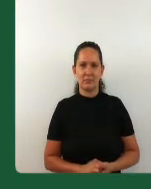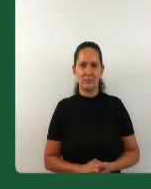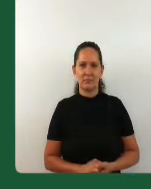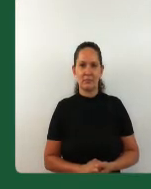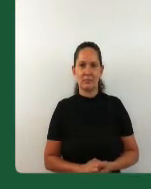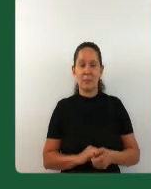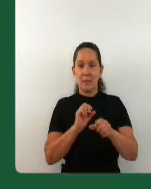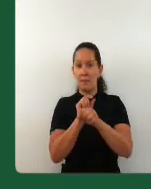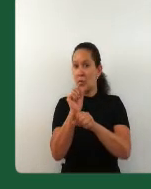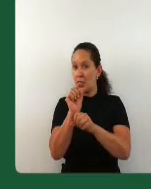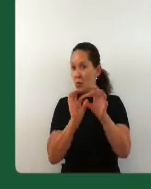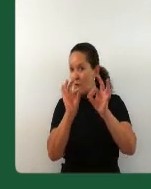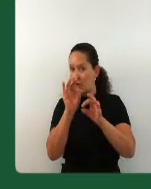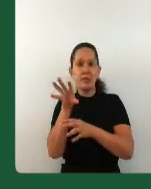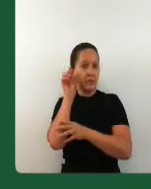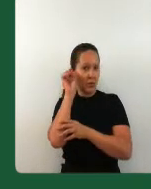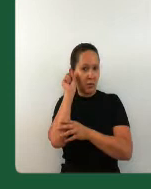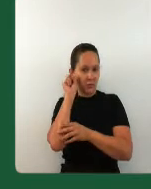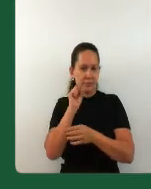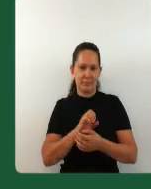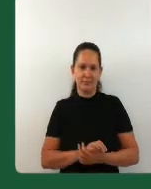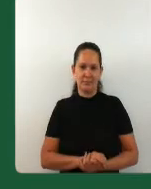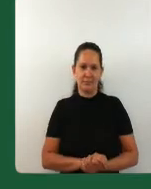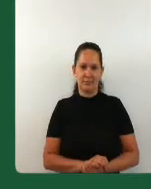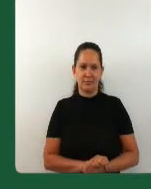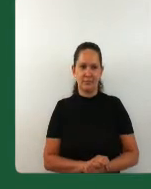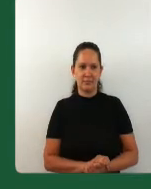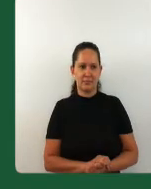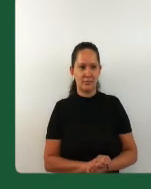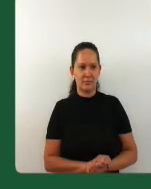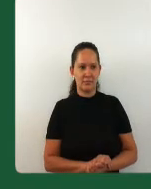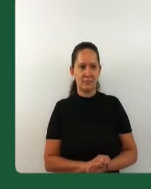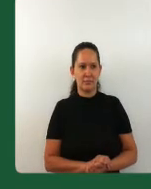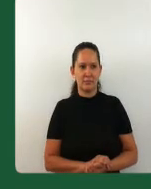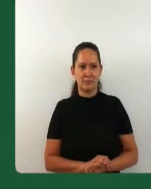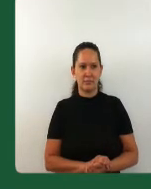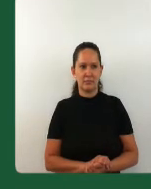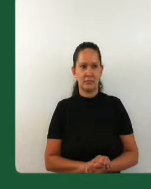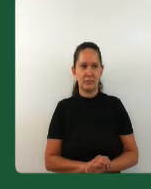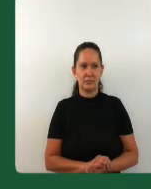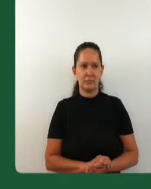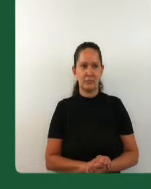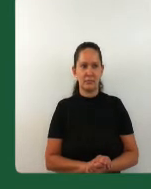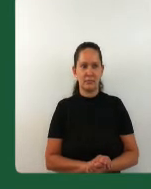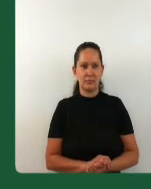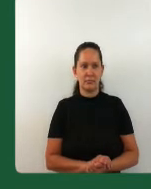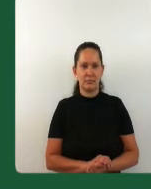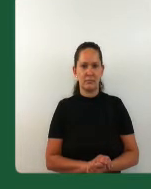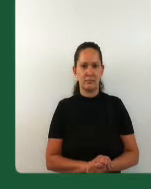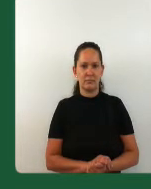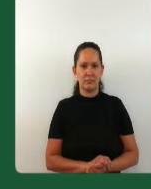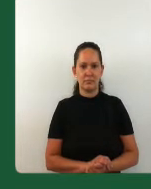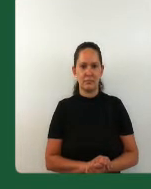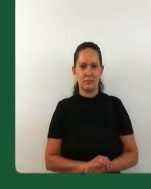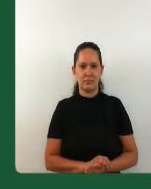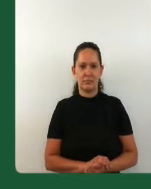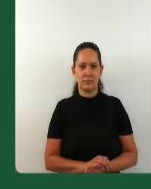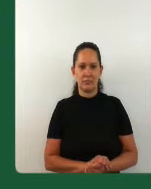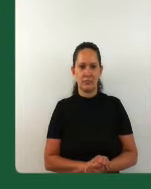e Acessibilidade das Pessoas com Deficiência. Iniciamos as apresentações deste dia com a